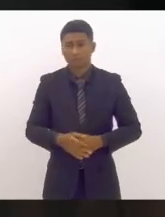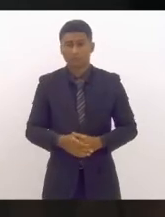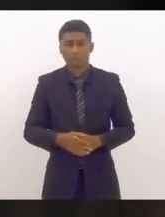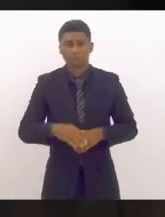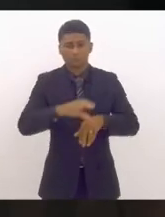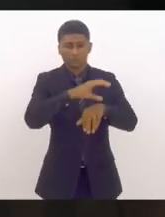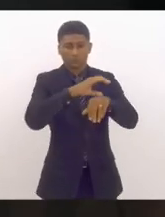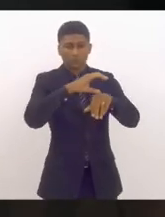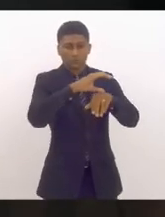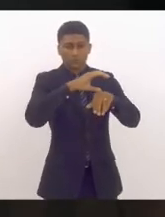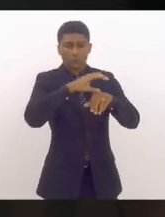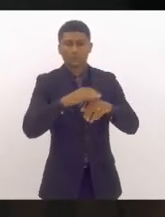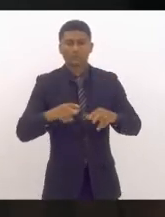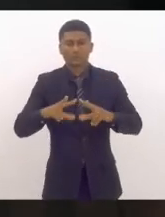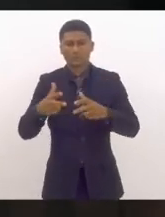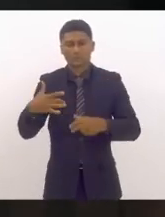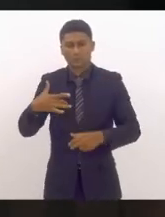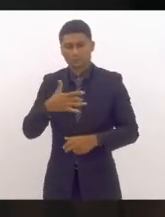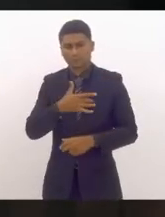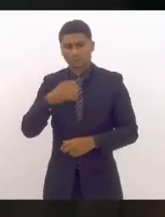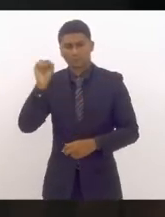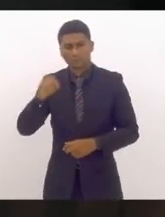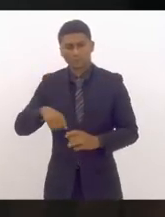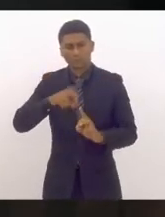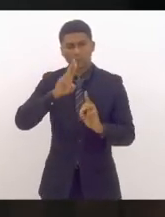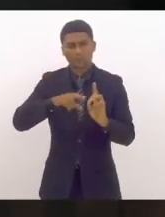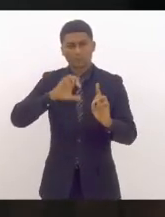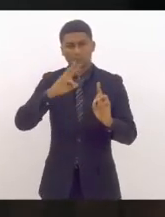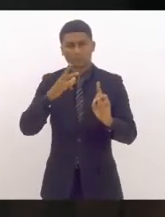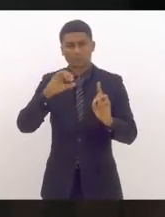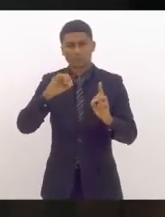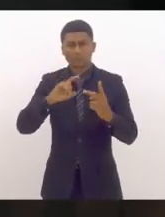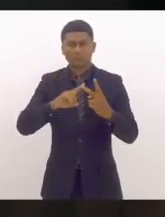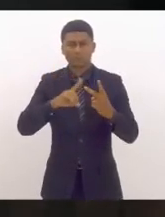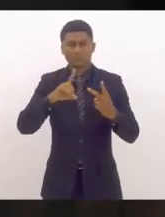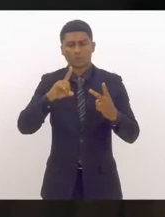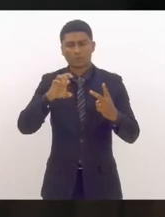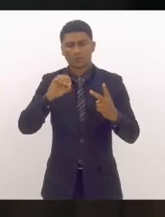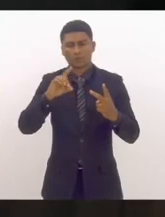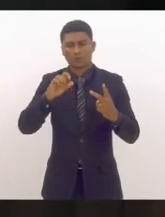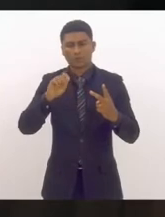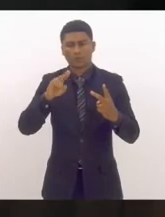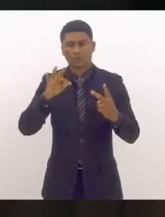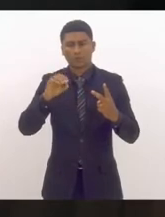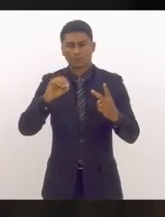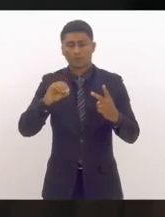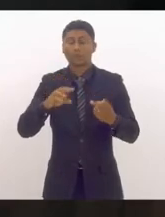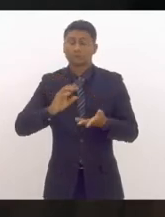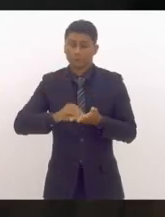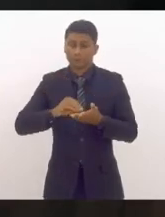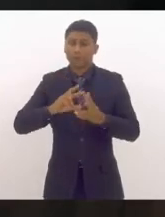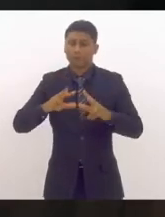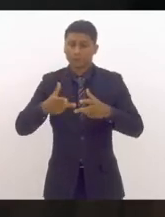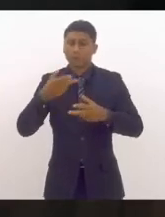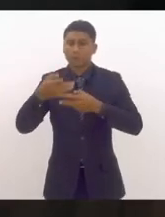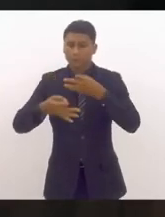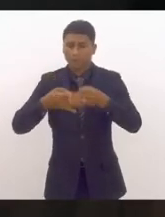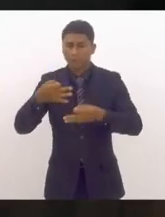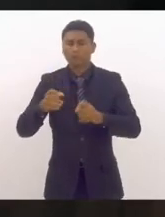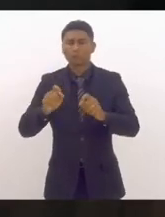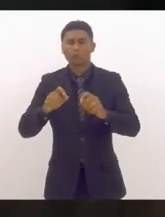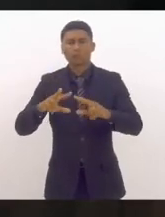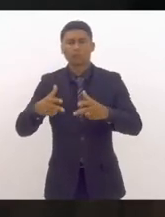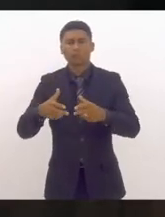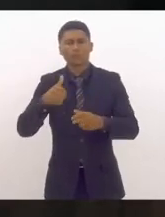pela condicionalidade de saúde favorável. Relator de deputado Chico Machado, doutor Deodato. Pendente de pareceres das comissões de Defesa do Direito da Mulher